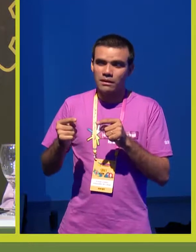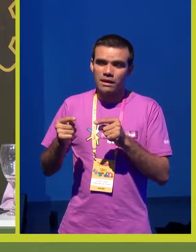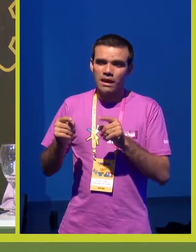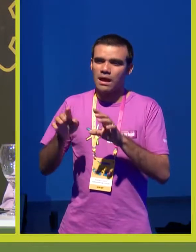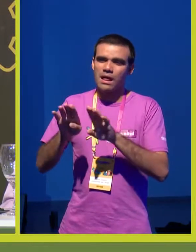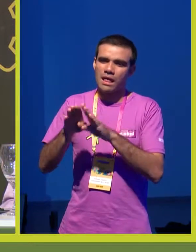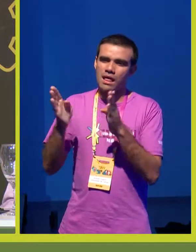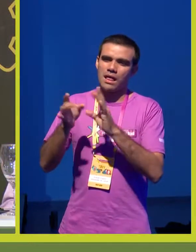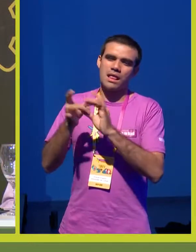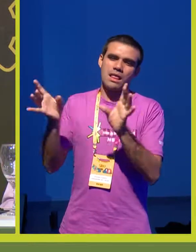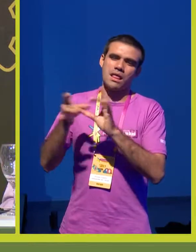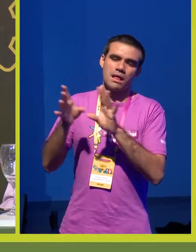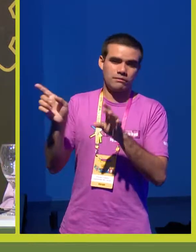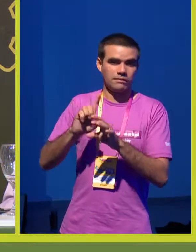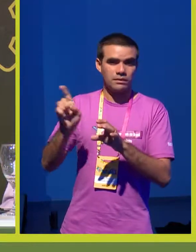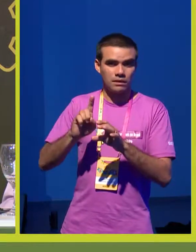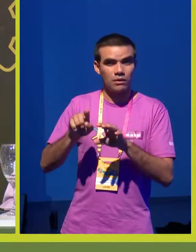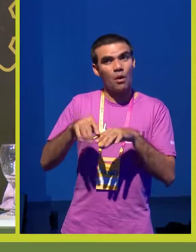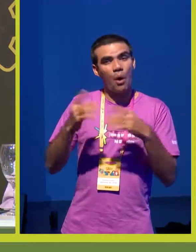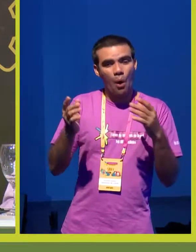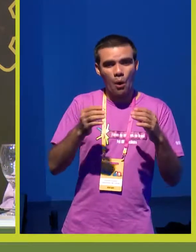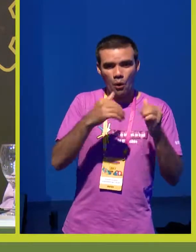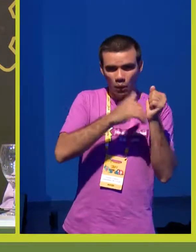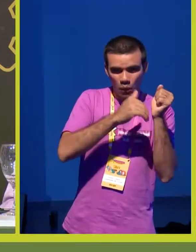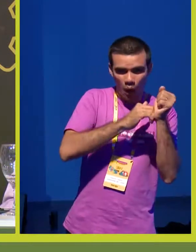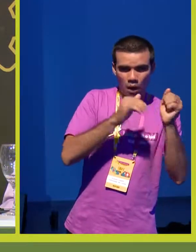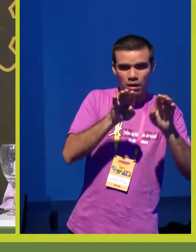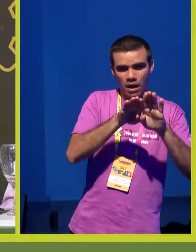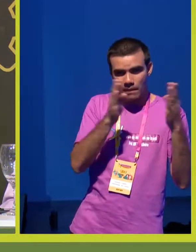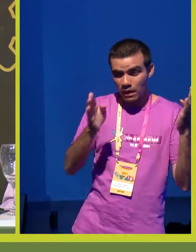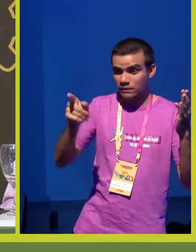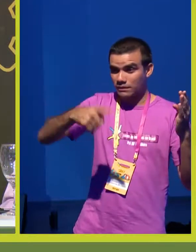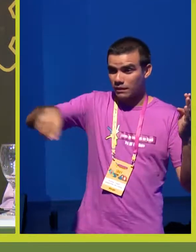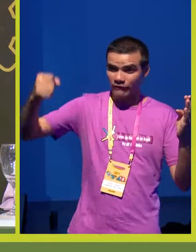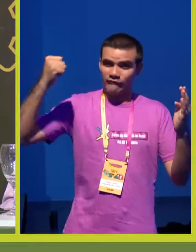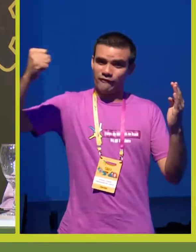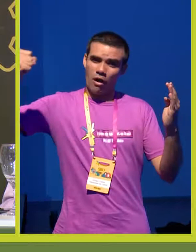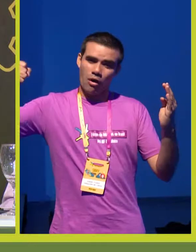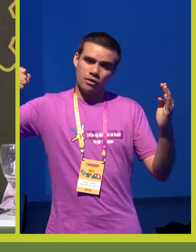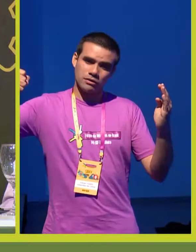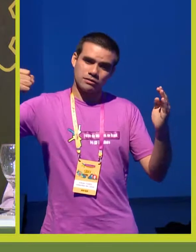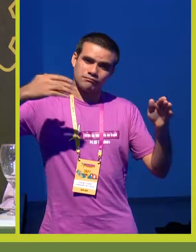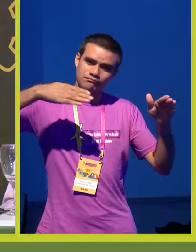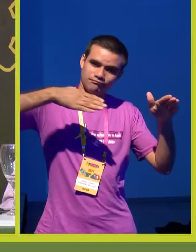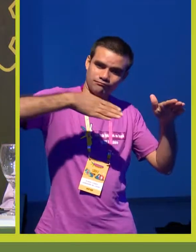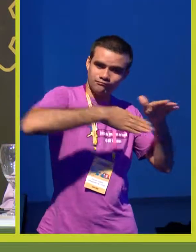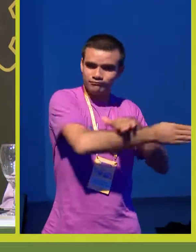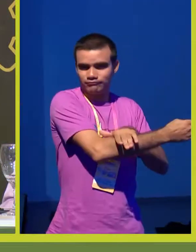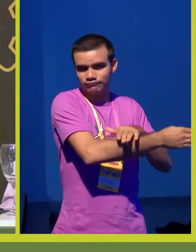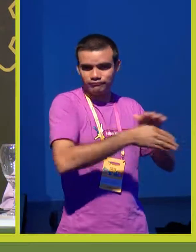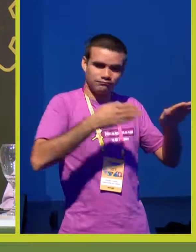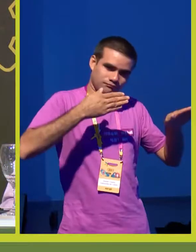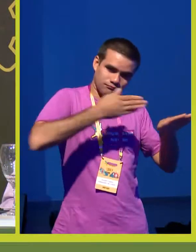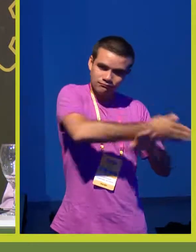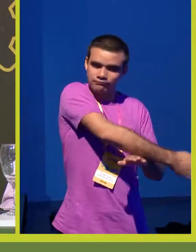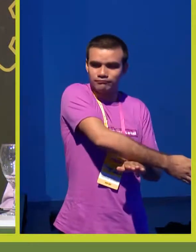ou mesmo aplicações de código aberto que organizações criminosas poderosas podem até, com financiamento, etc., podem até